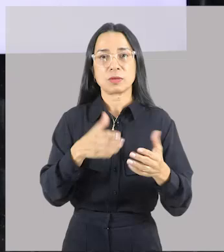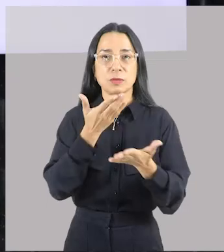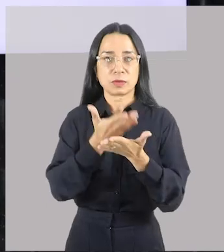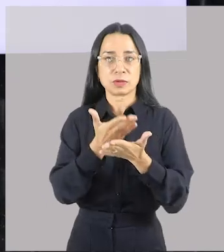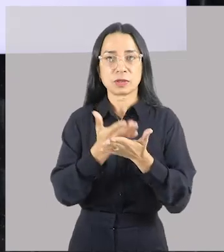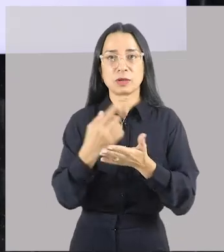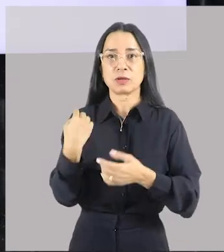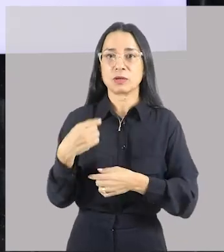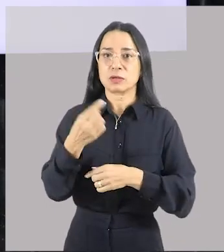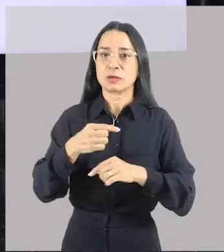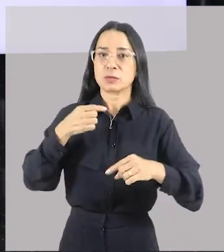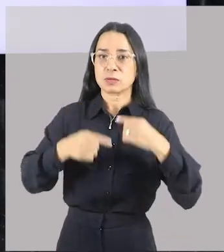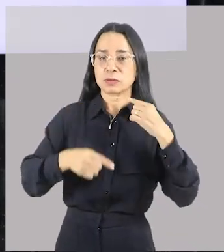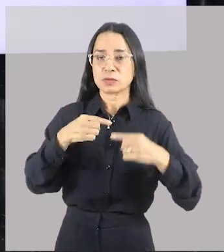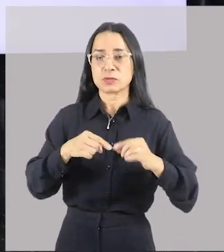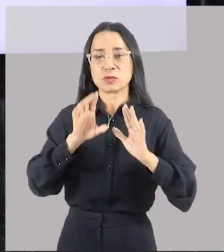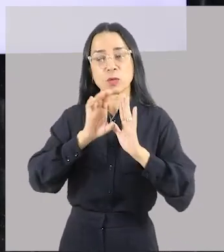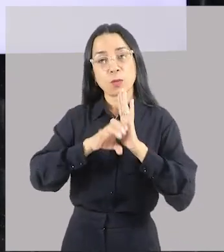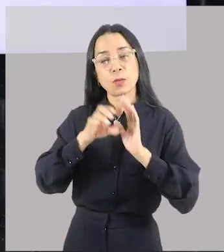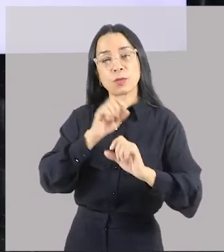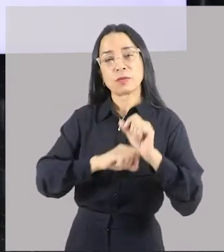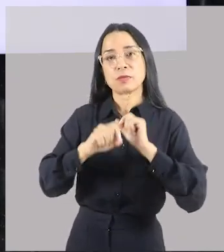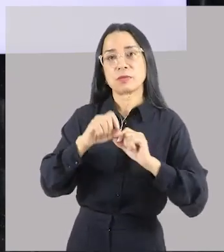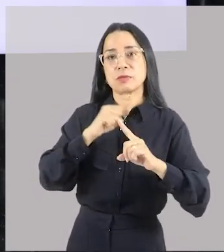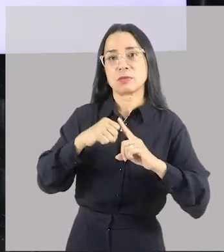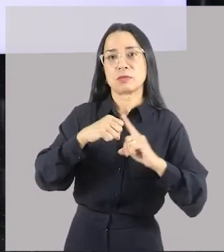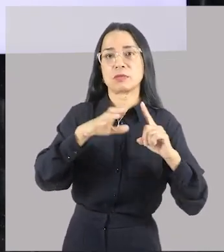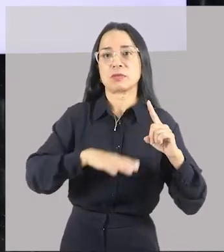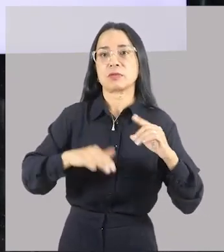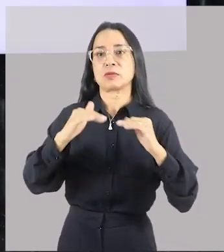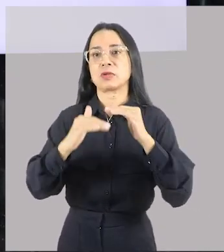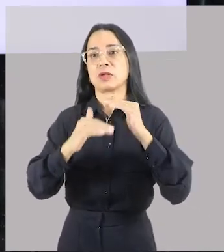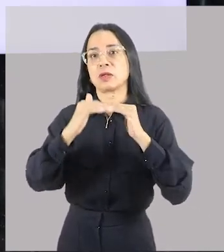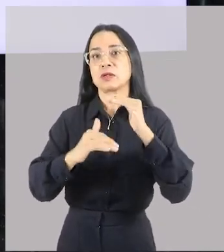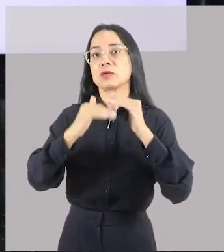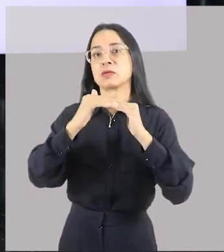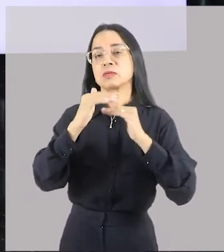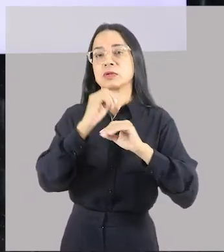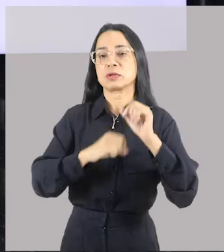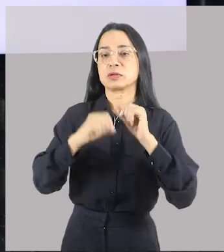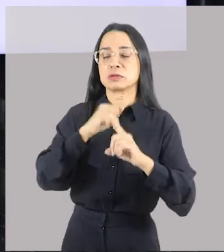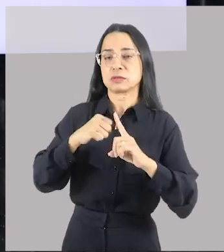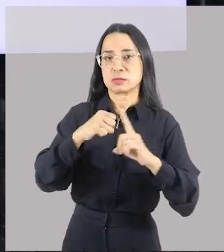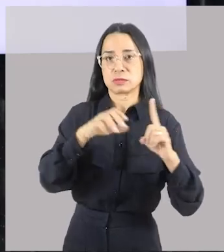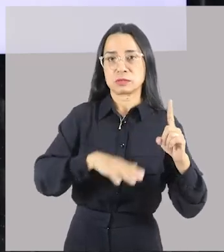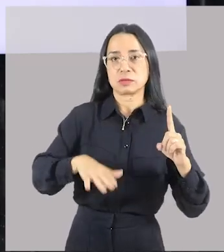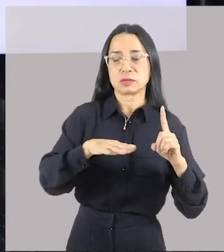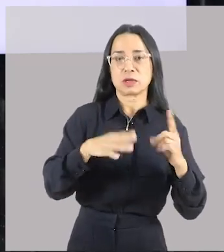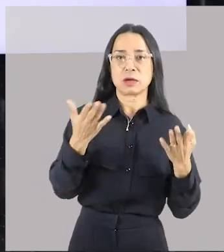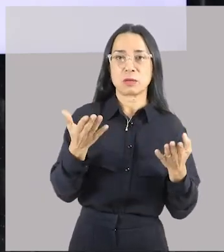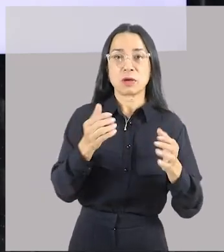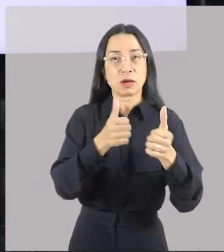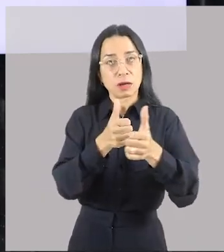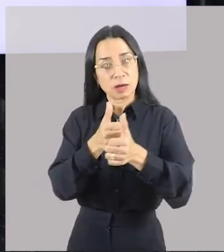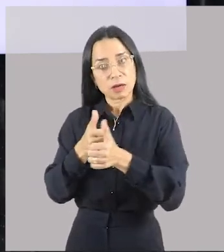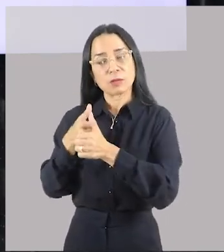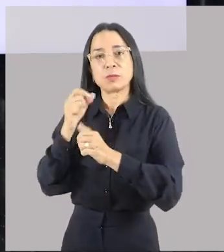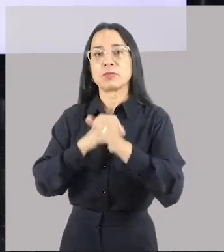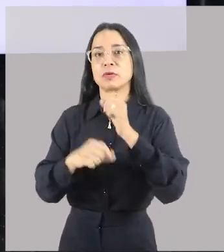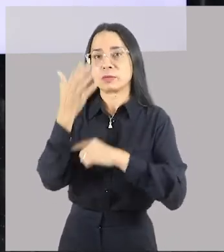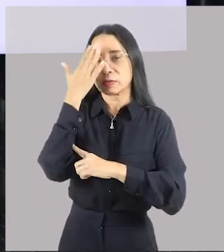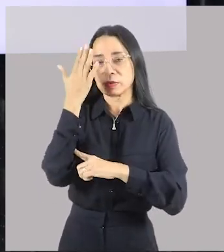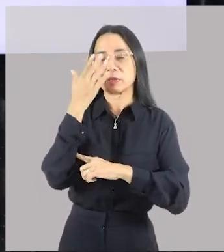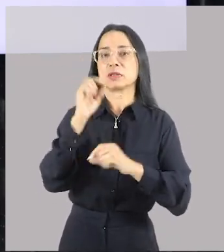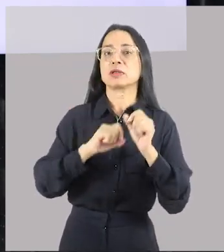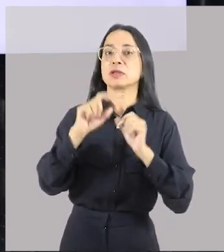discutir um pouco sobre esse conceito sociológico de desigualdade social. Então acompanha aqui comigo para a gente poder entender e no final fazer